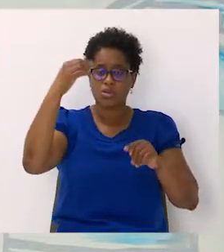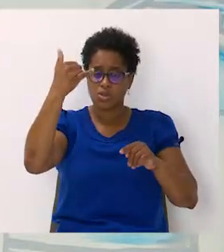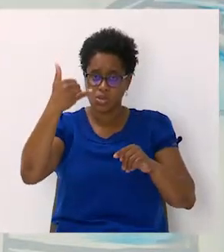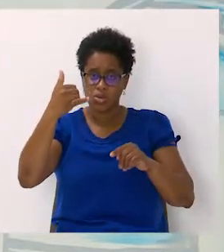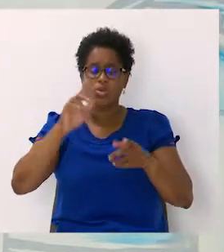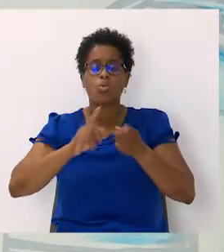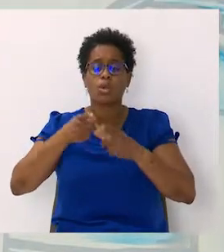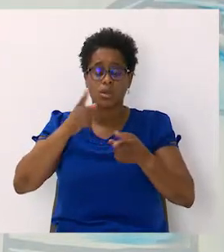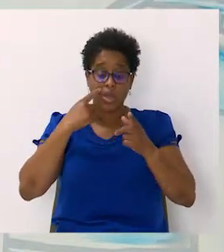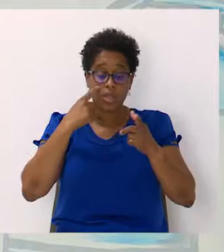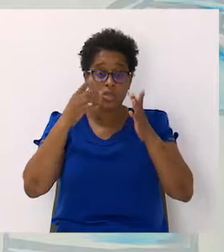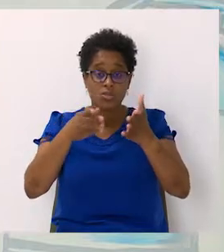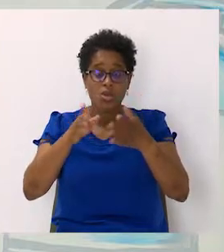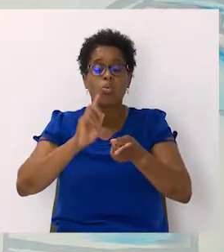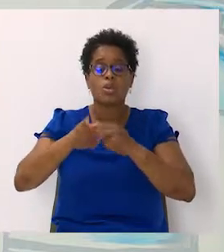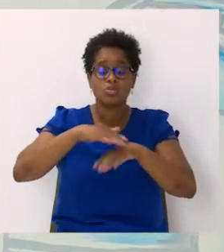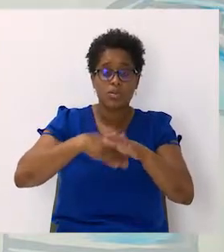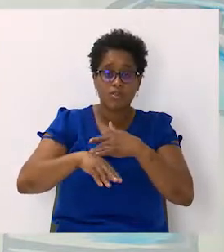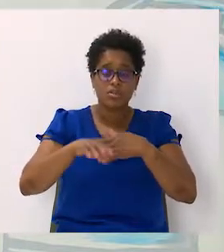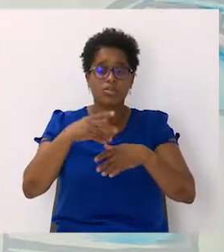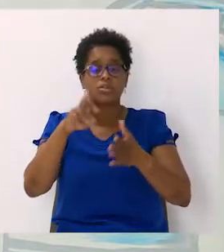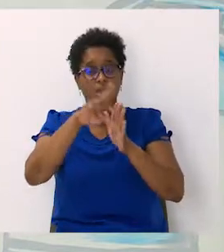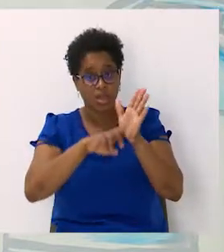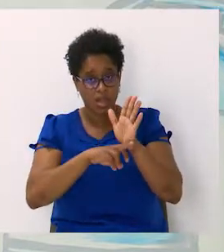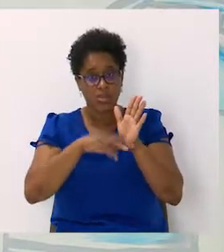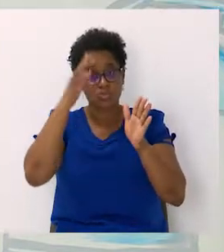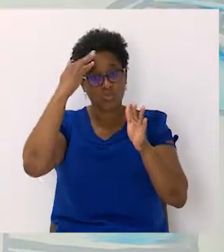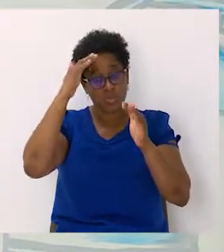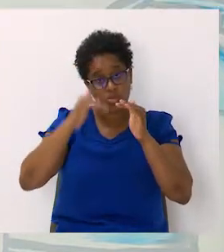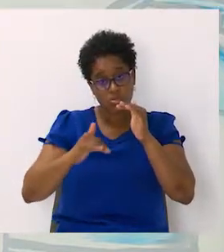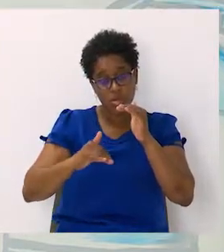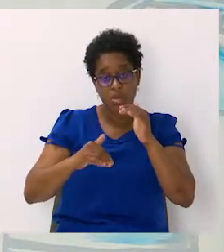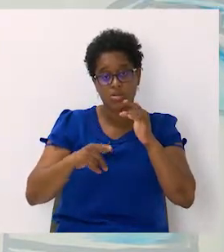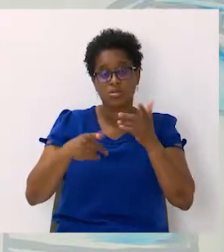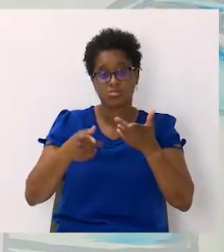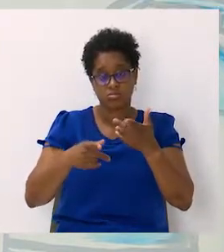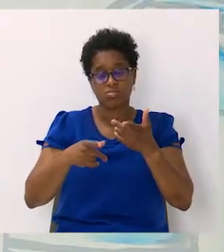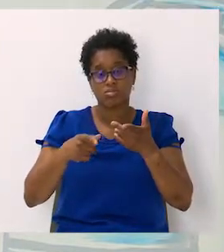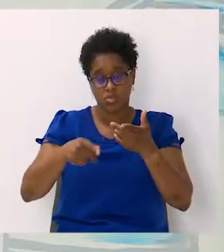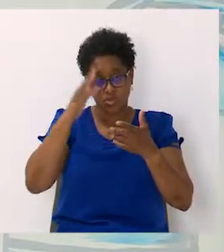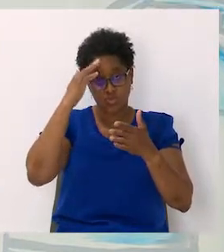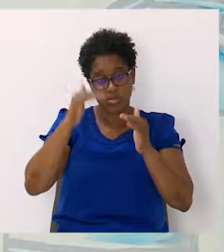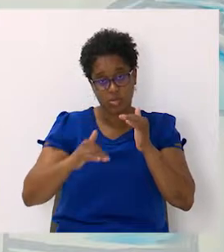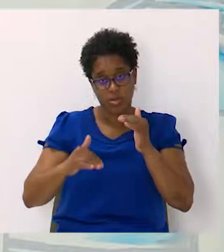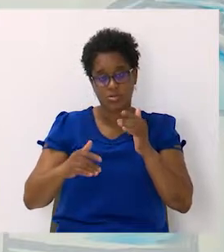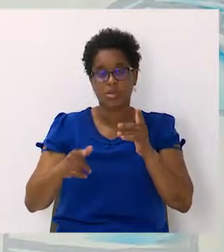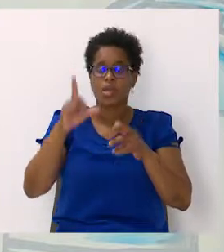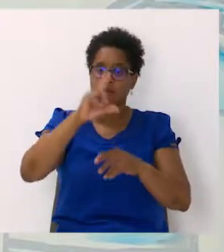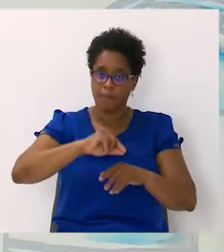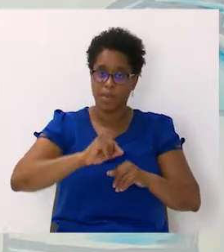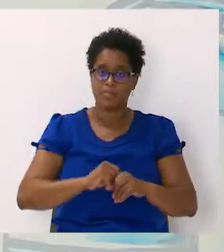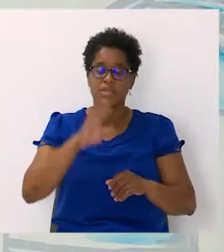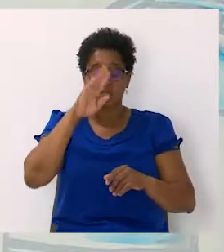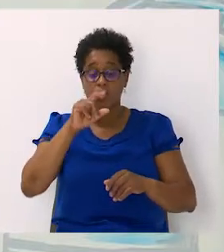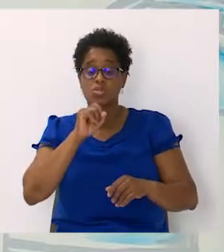Vamos aplicar a regra no numerador, as regras de potenciação no numerador.